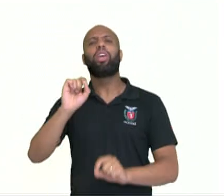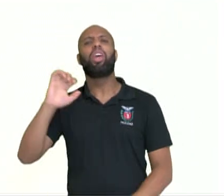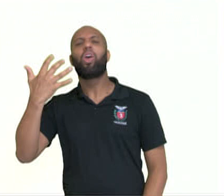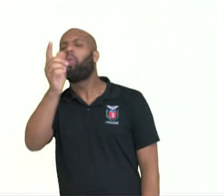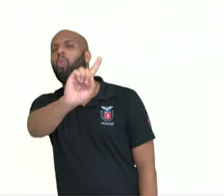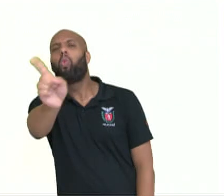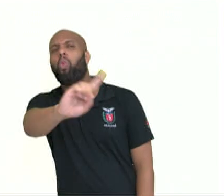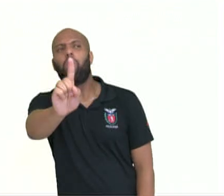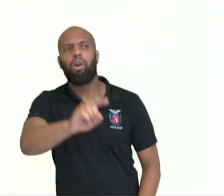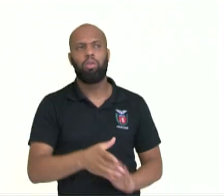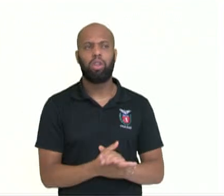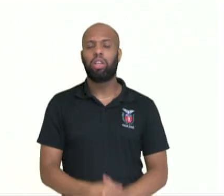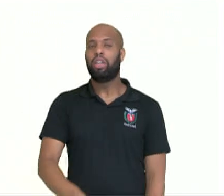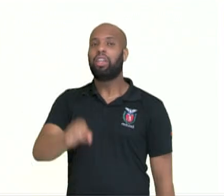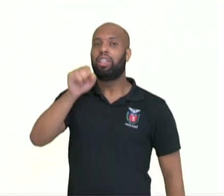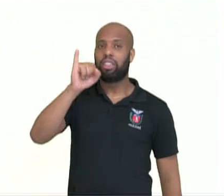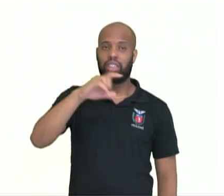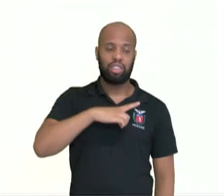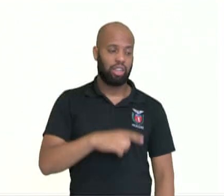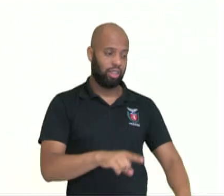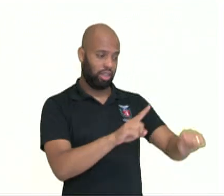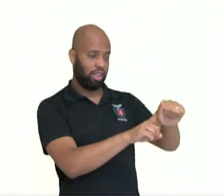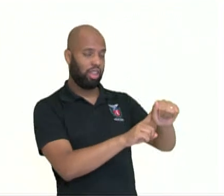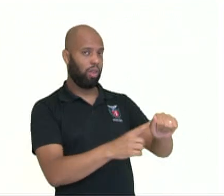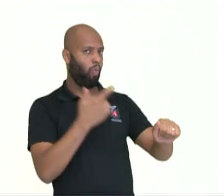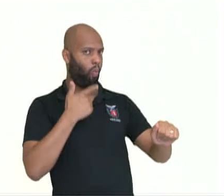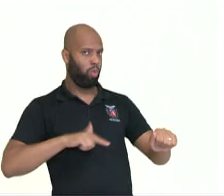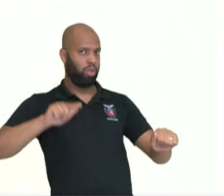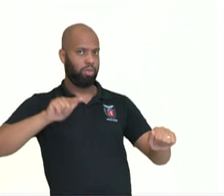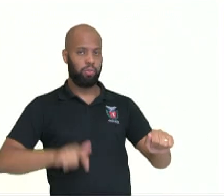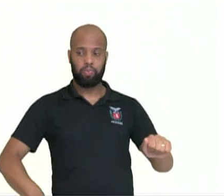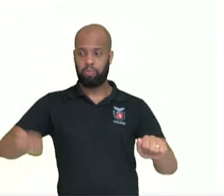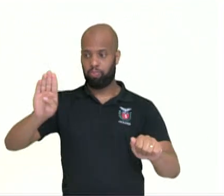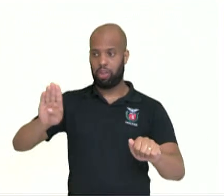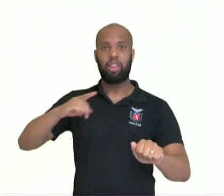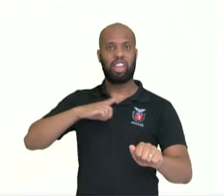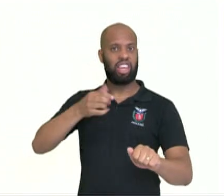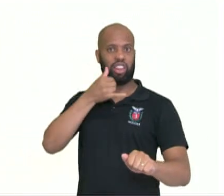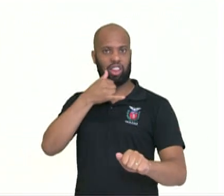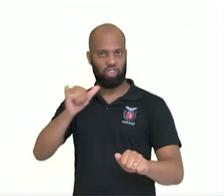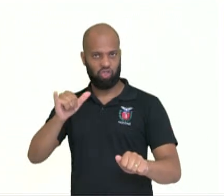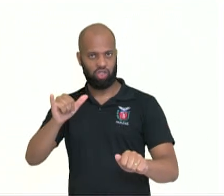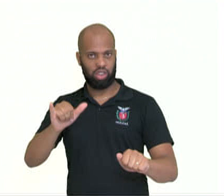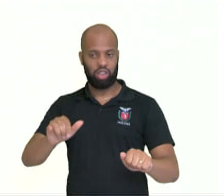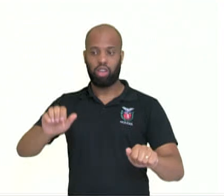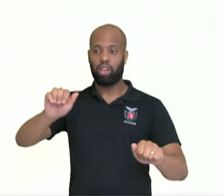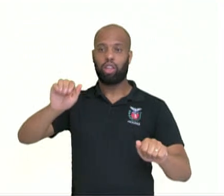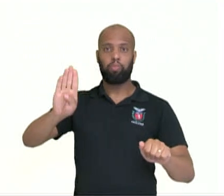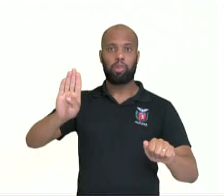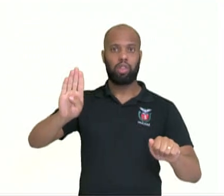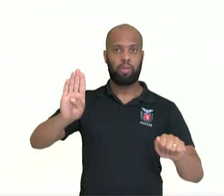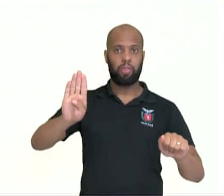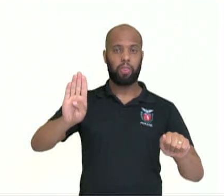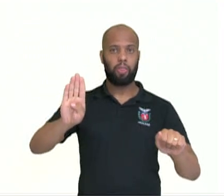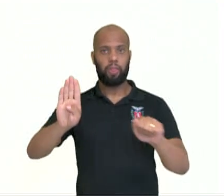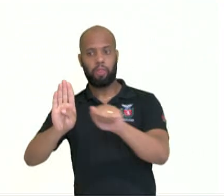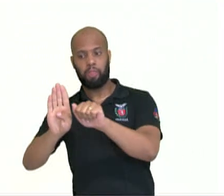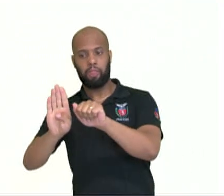pode ocorrer quando eu coloco um corpo neutro perto de um corpo eletrizado? Não pode ocorrer atração entre A e